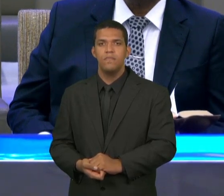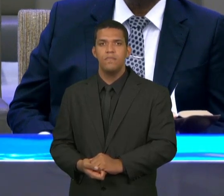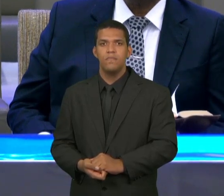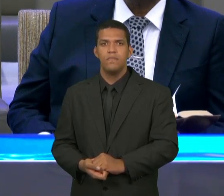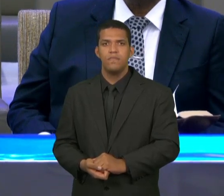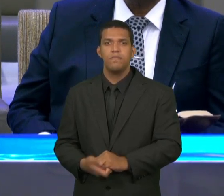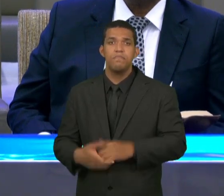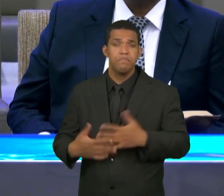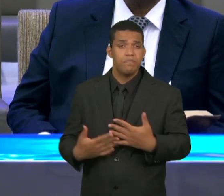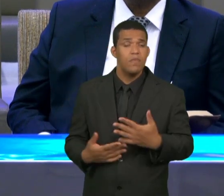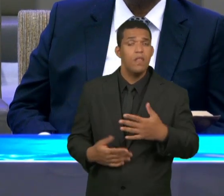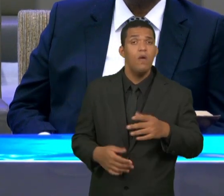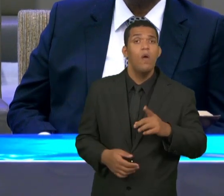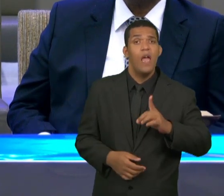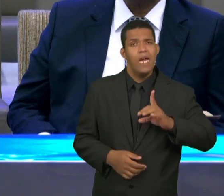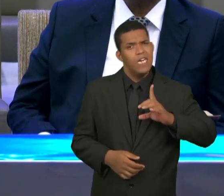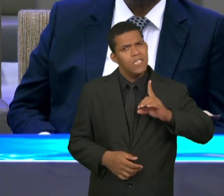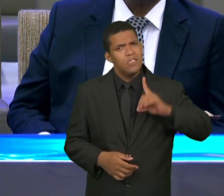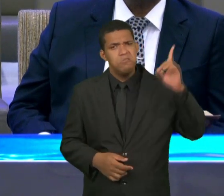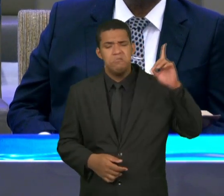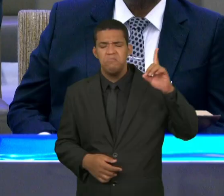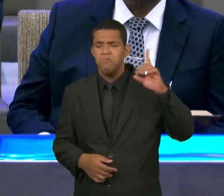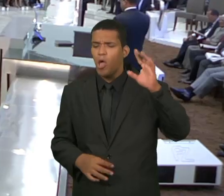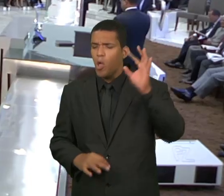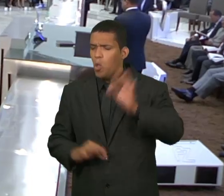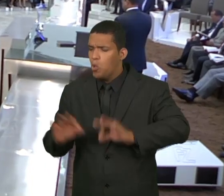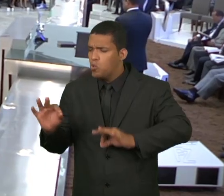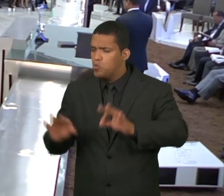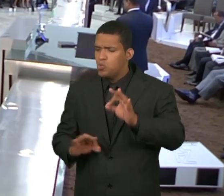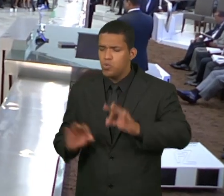fez tudo para que aquele rapaz desse certo.